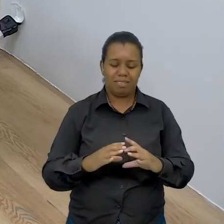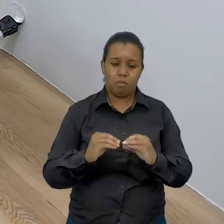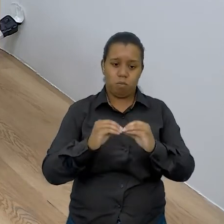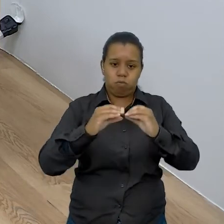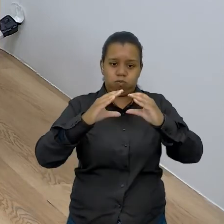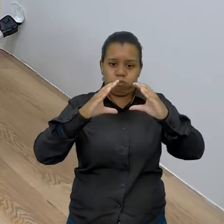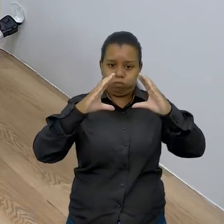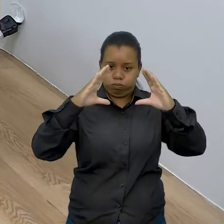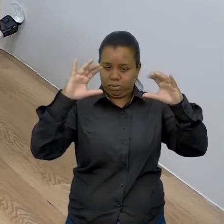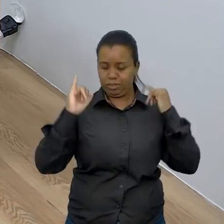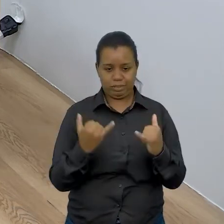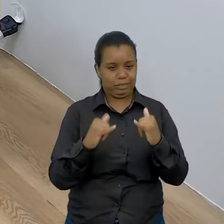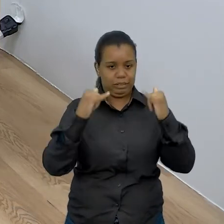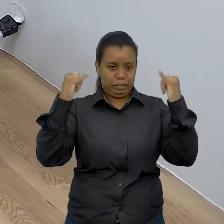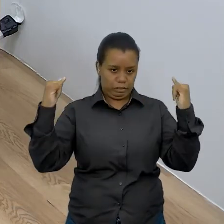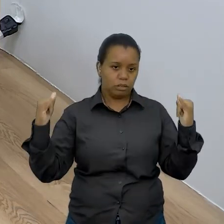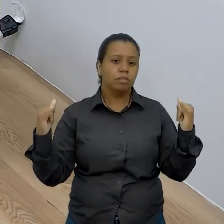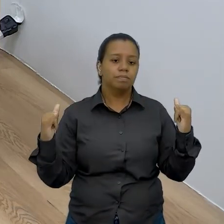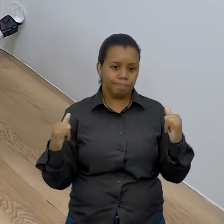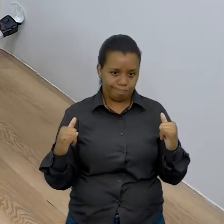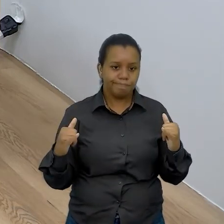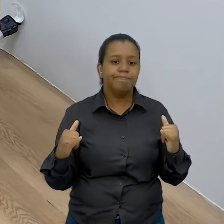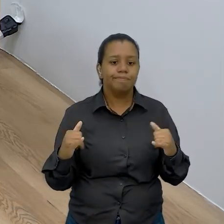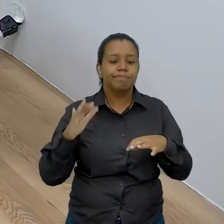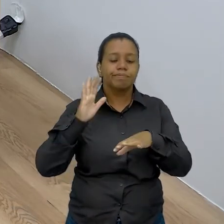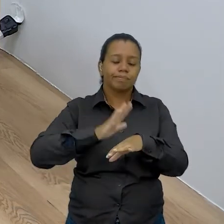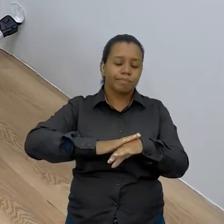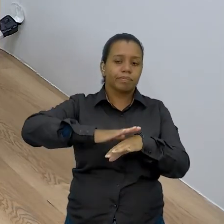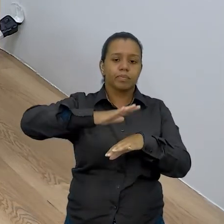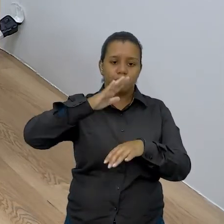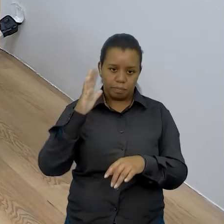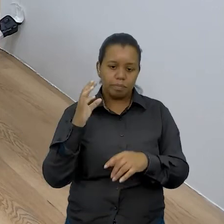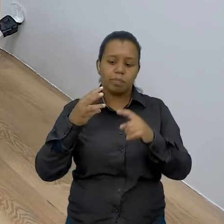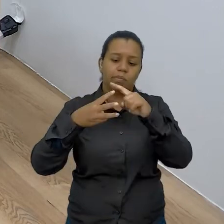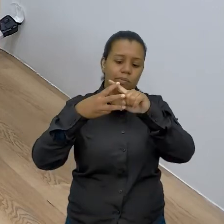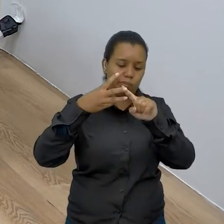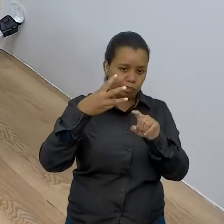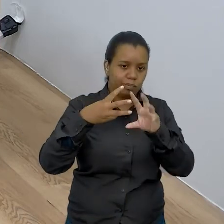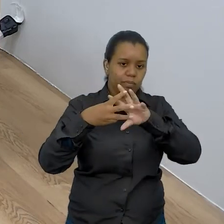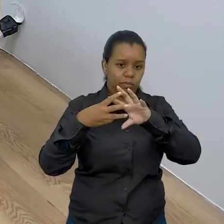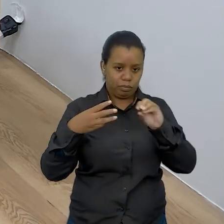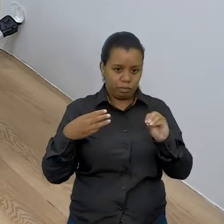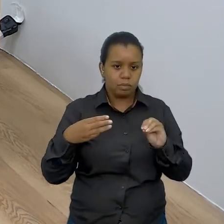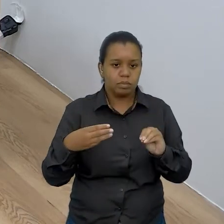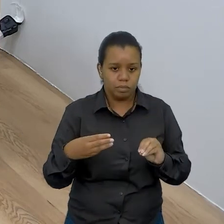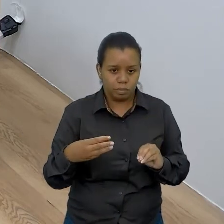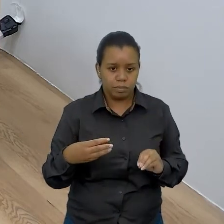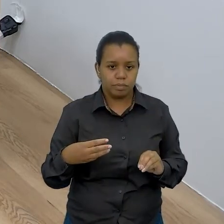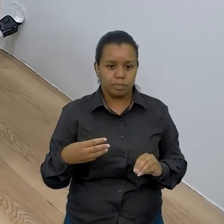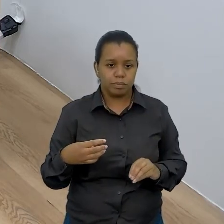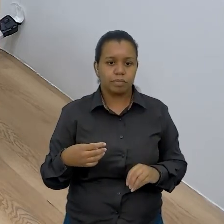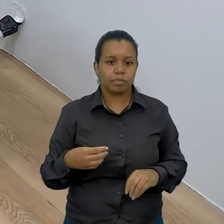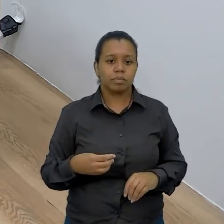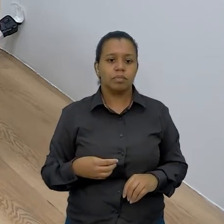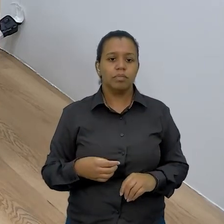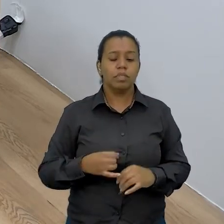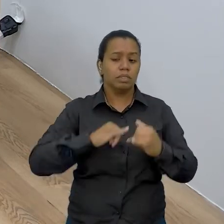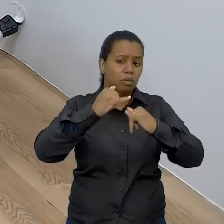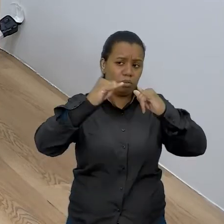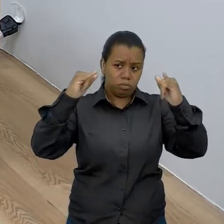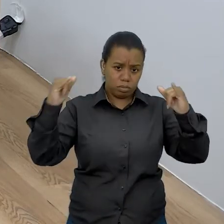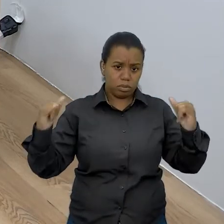aí, de maneira que passe além do que a corrente necessária pelos cabeamentos. Então, se por acaso estiver passando mais corrente do que